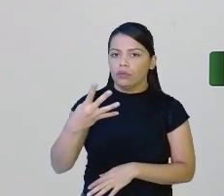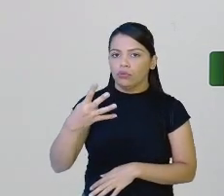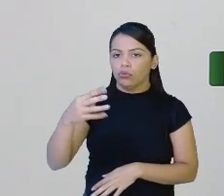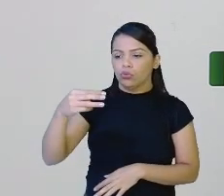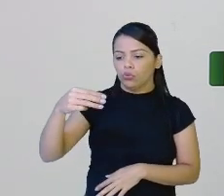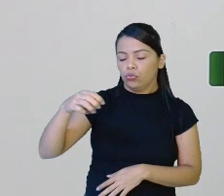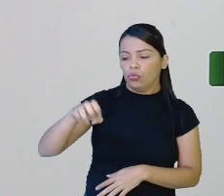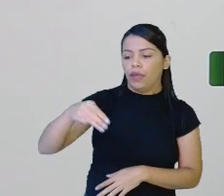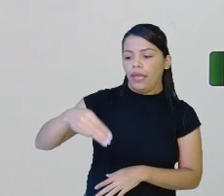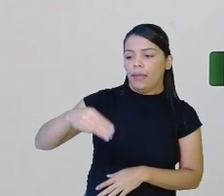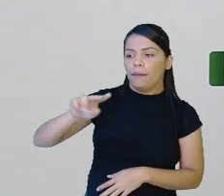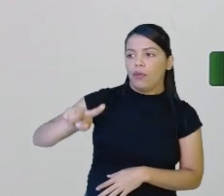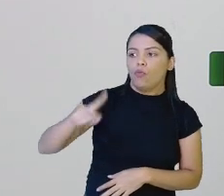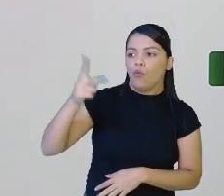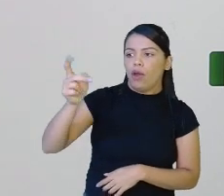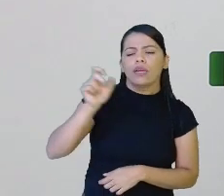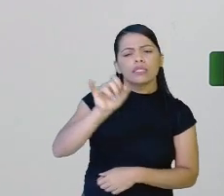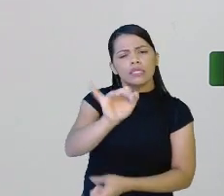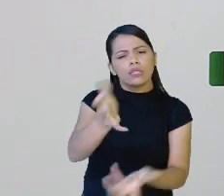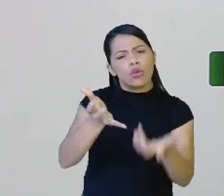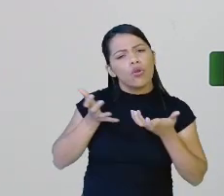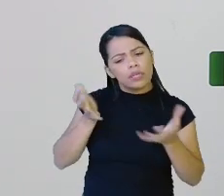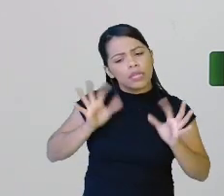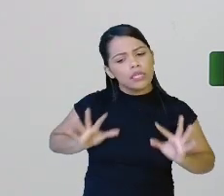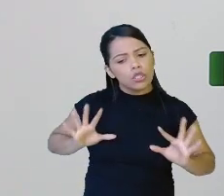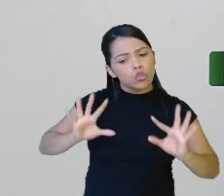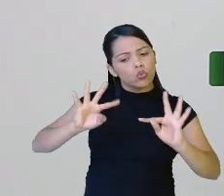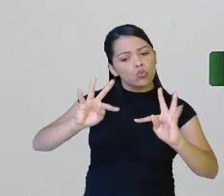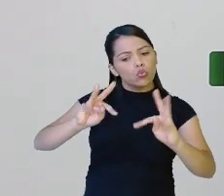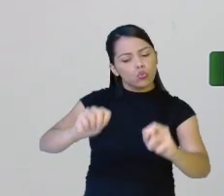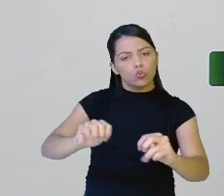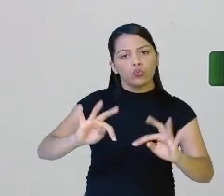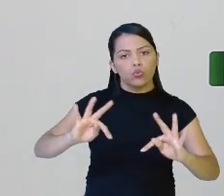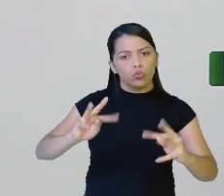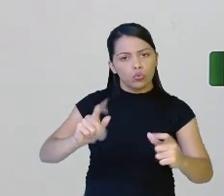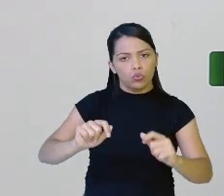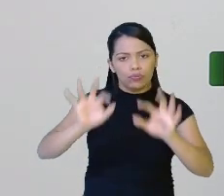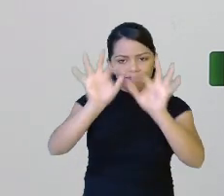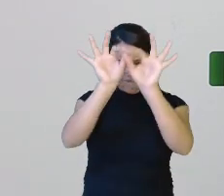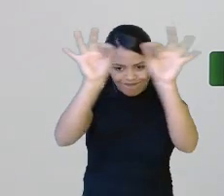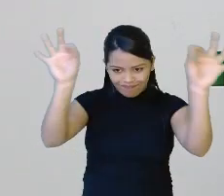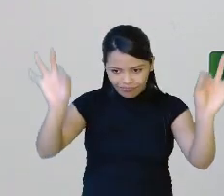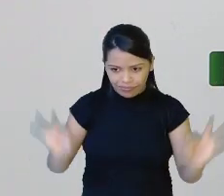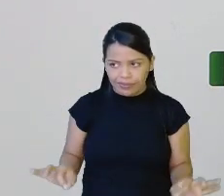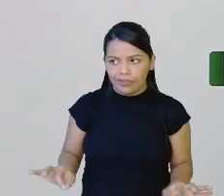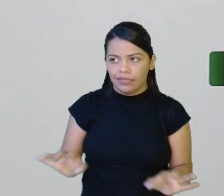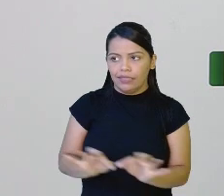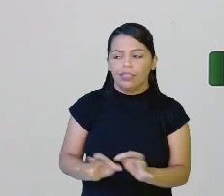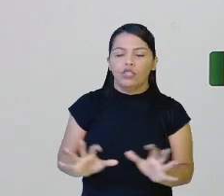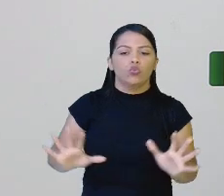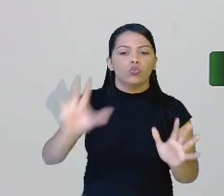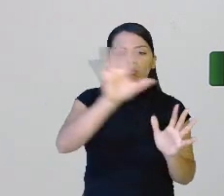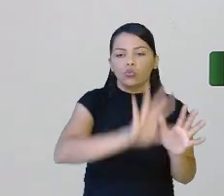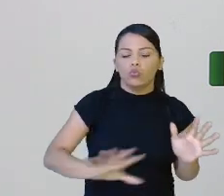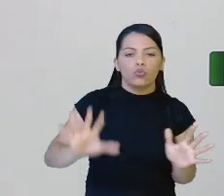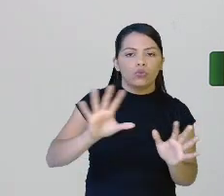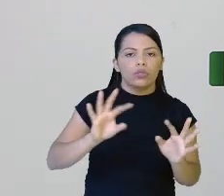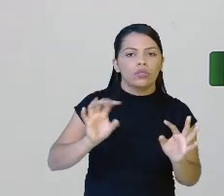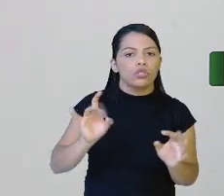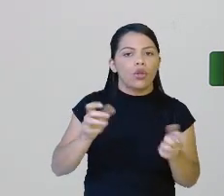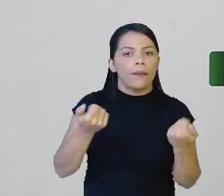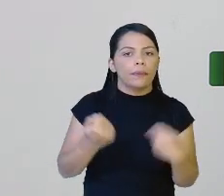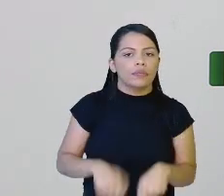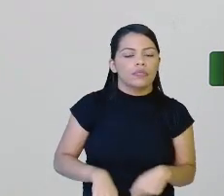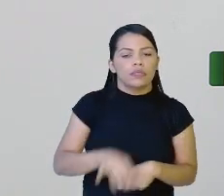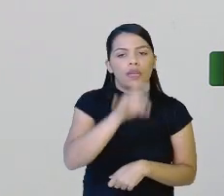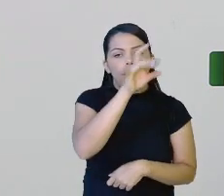quisesse a medida total do meu espaço aqui, eu só precisaria contar os lados de